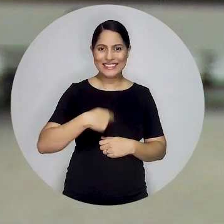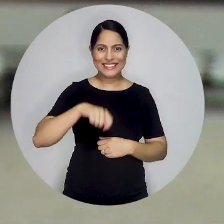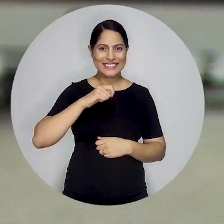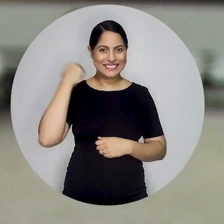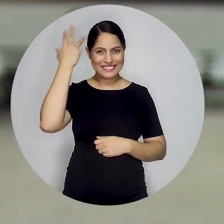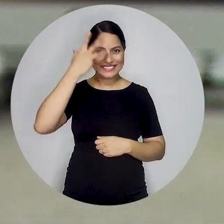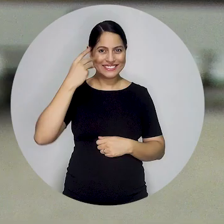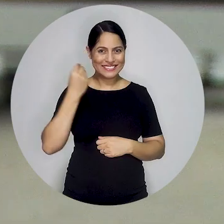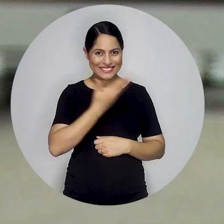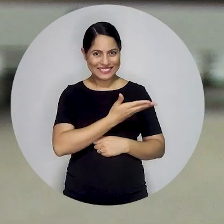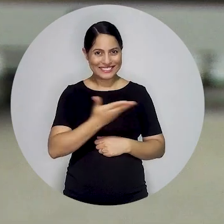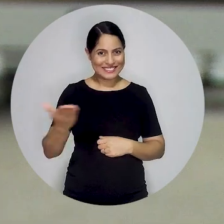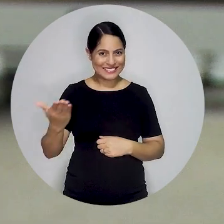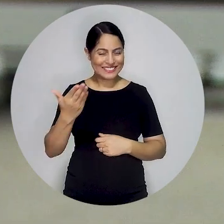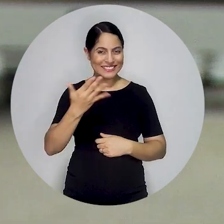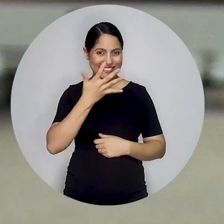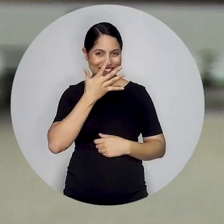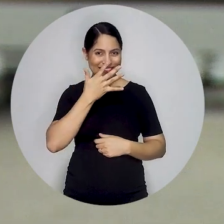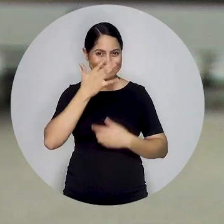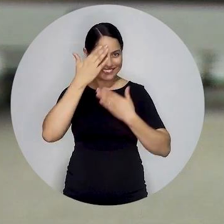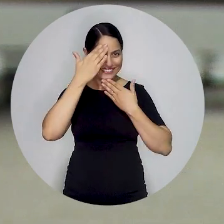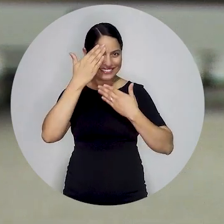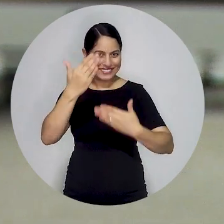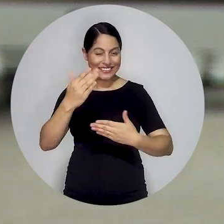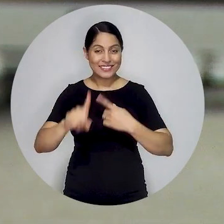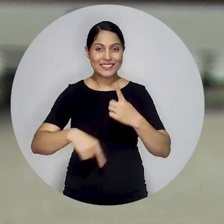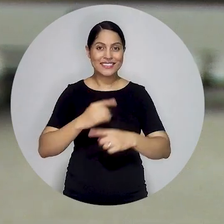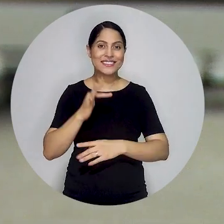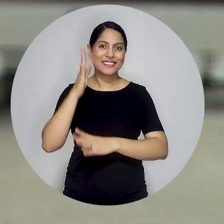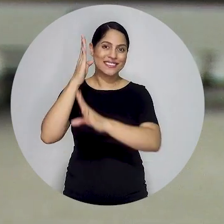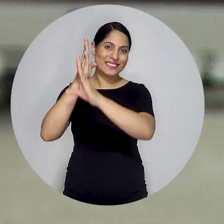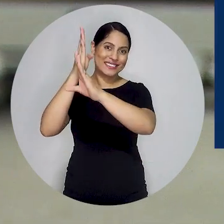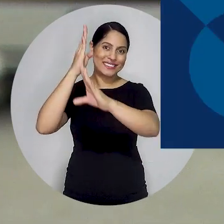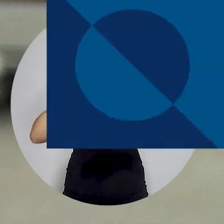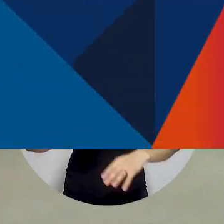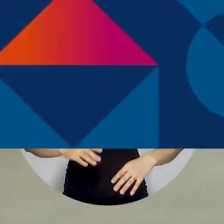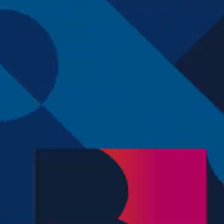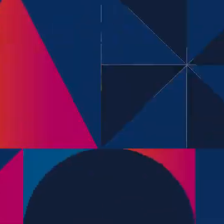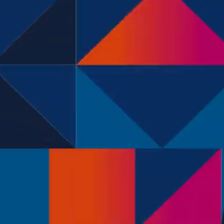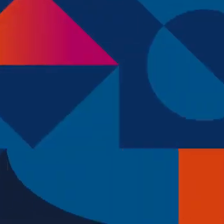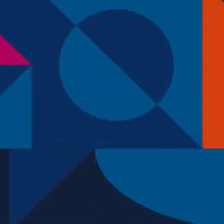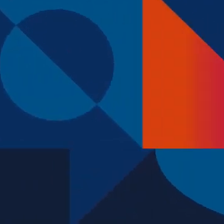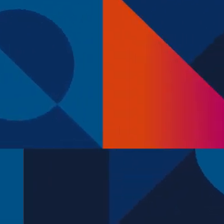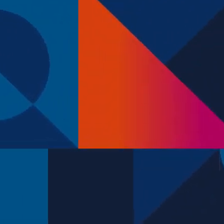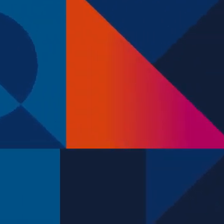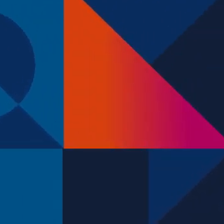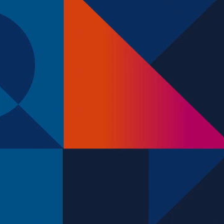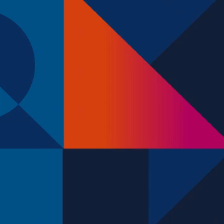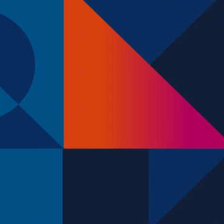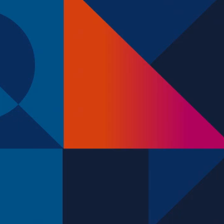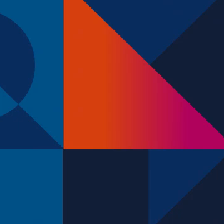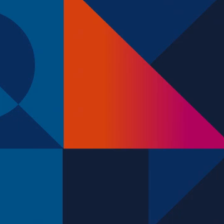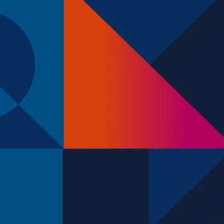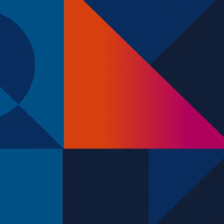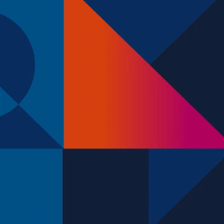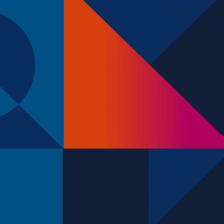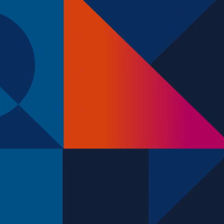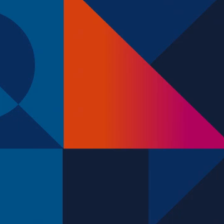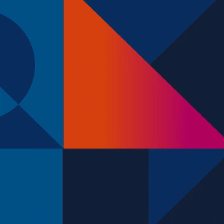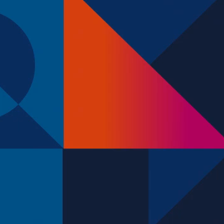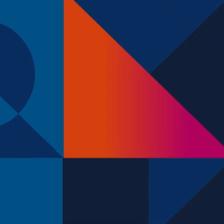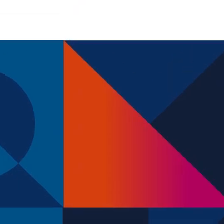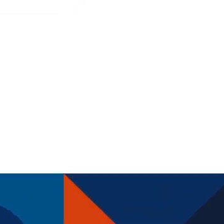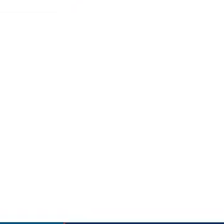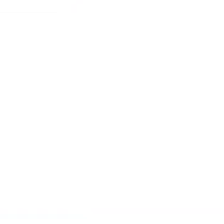Nacional eu sou Mariana Xavier e agradeço pela sua companhia até a próxima Música Música